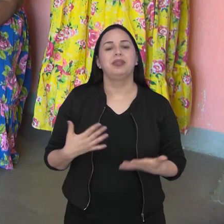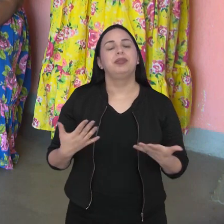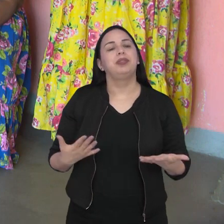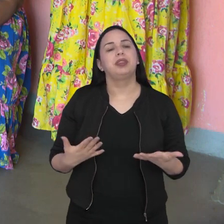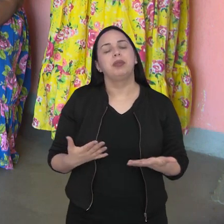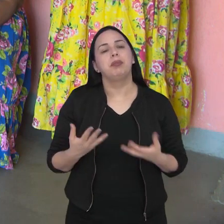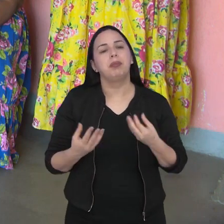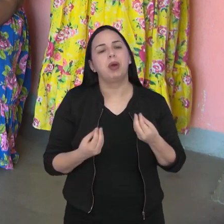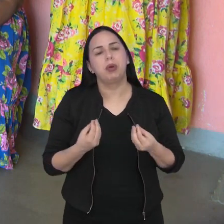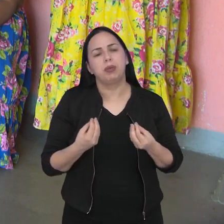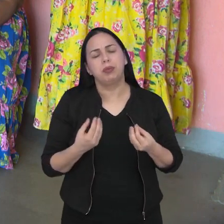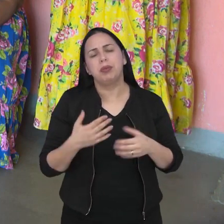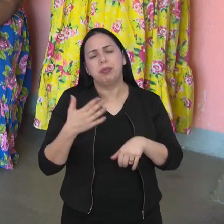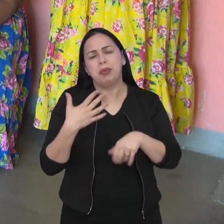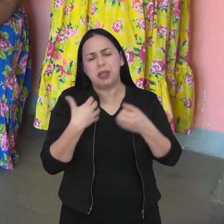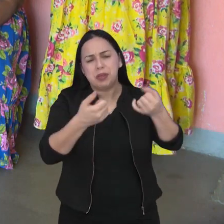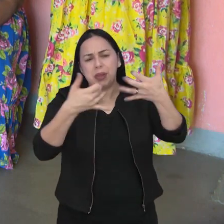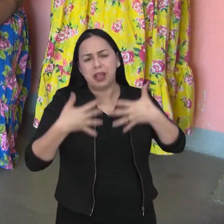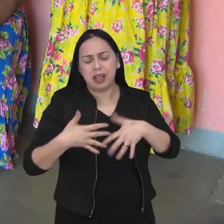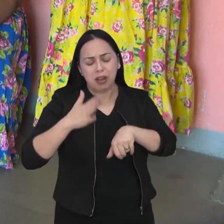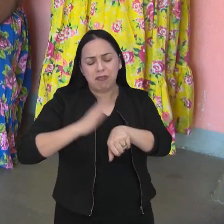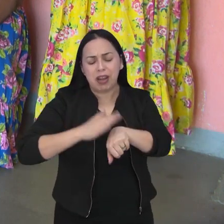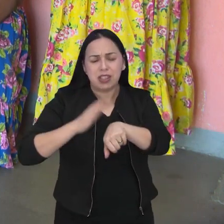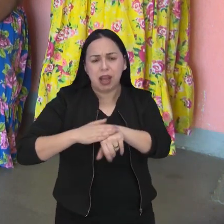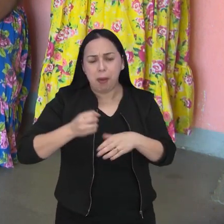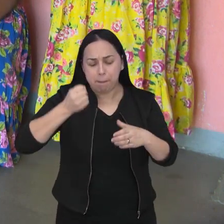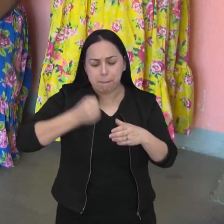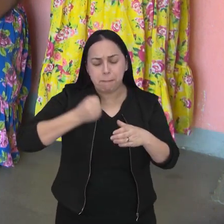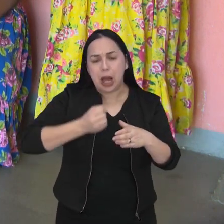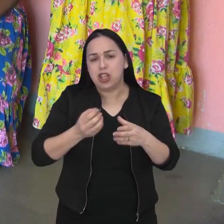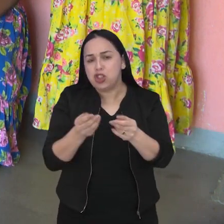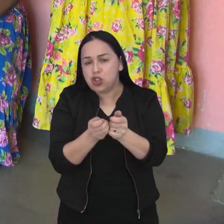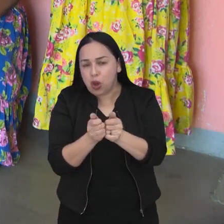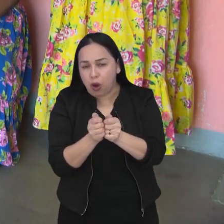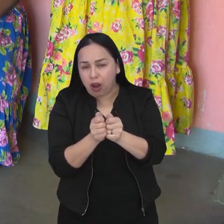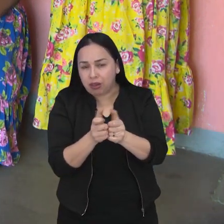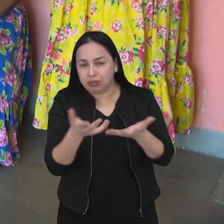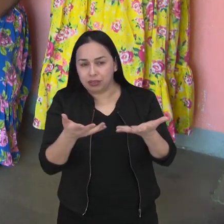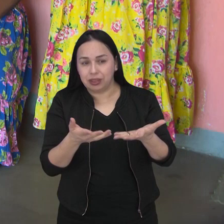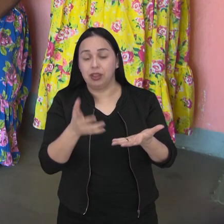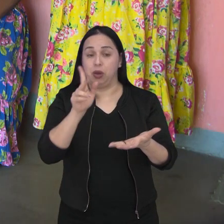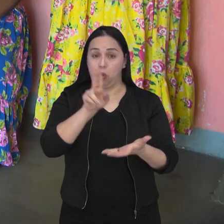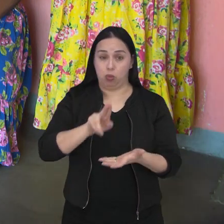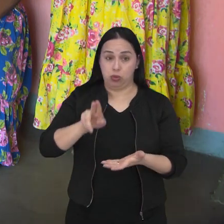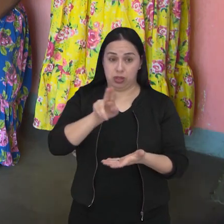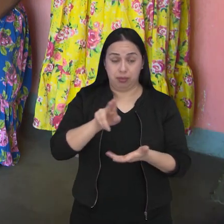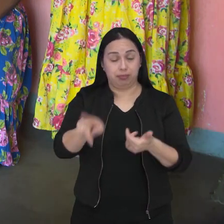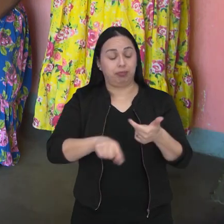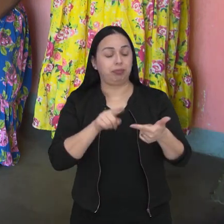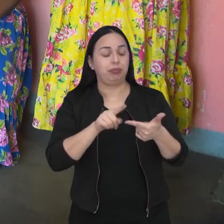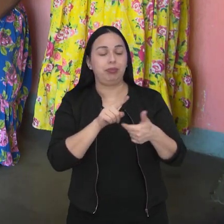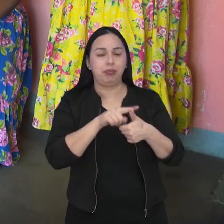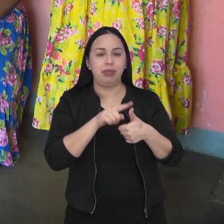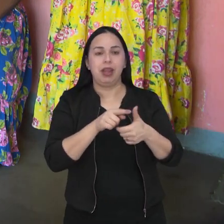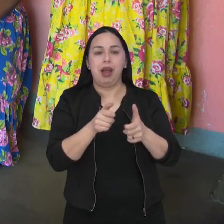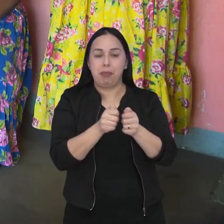certeza. Laudeni, como que faz paçoca? A paçoca é a seguinte, a gente usa amendoim,